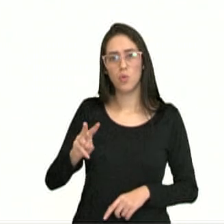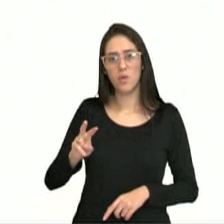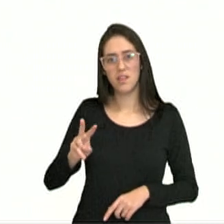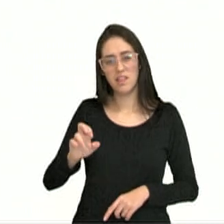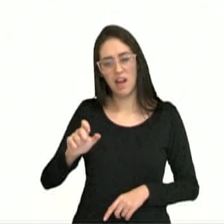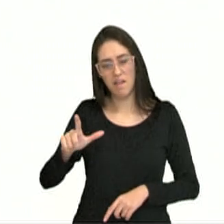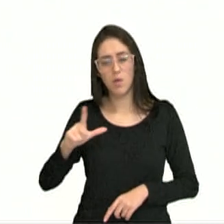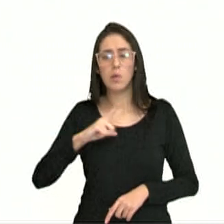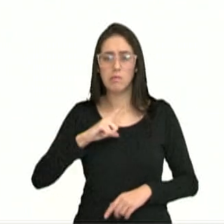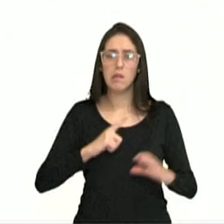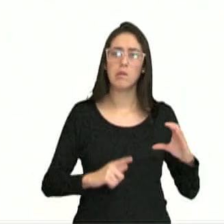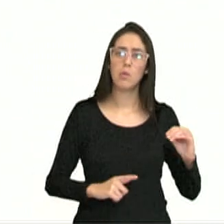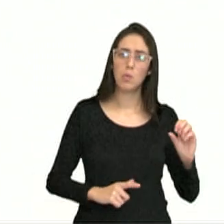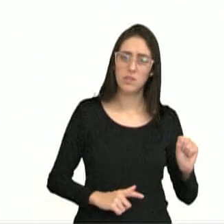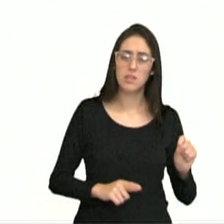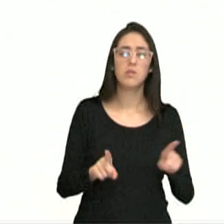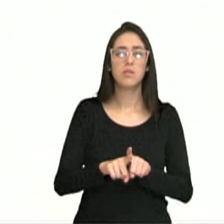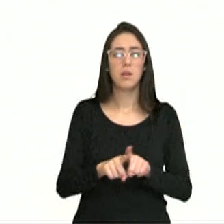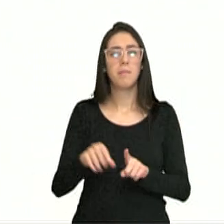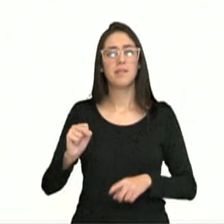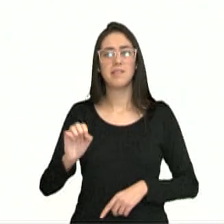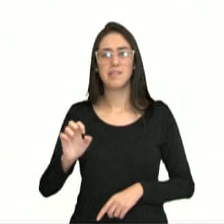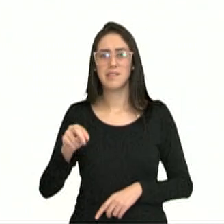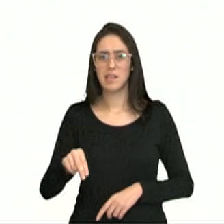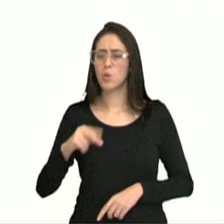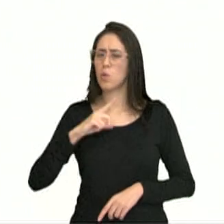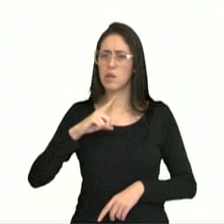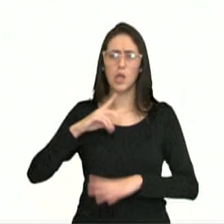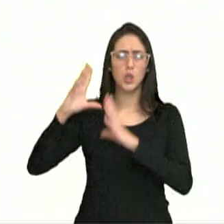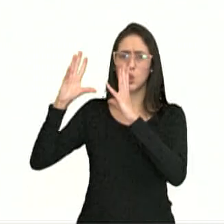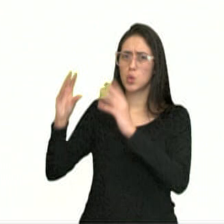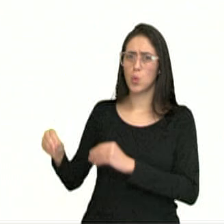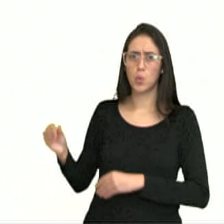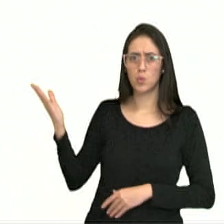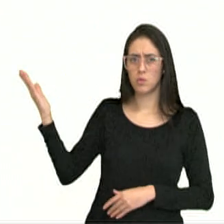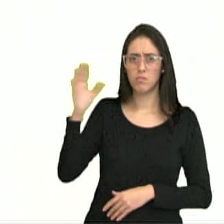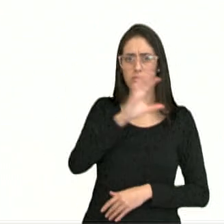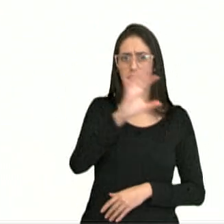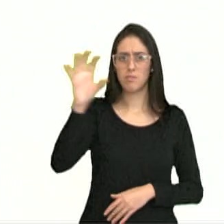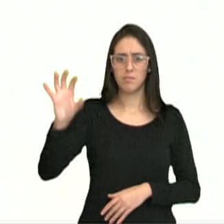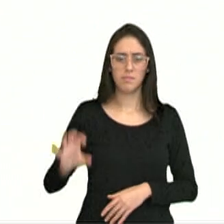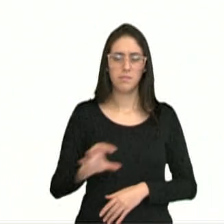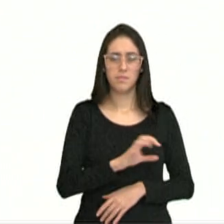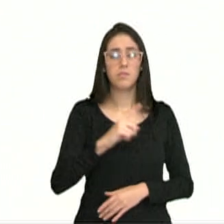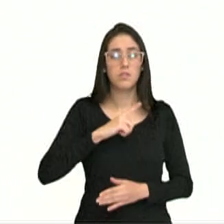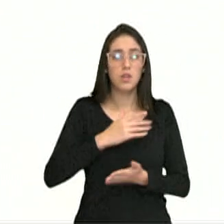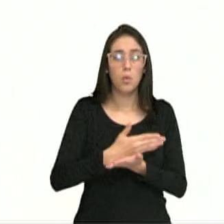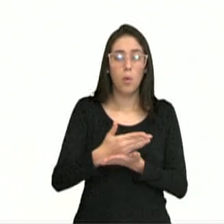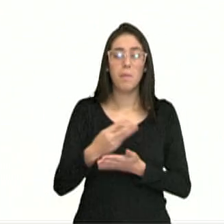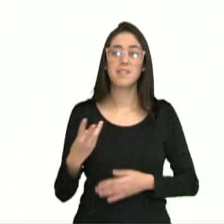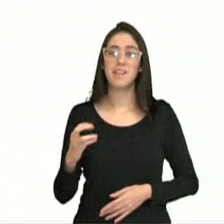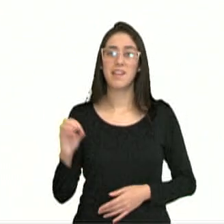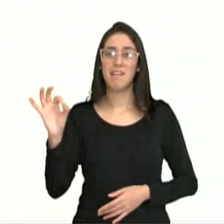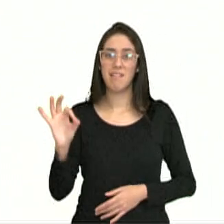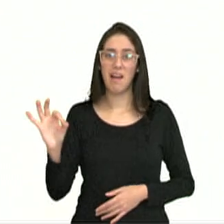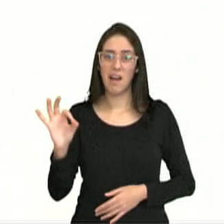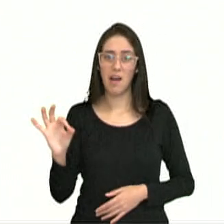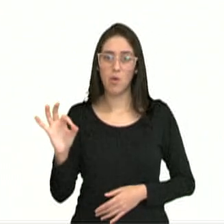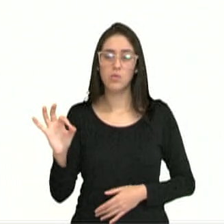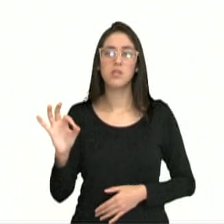cosseno, em todos os quadrantes, né? Então, começando desde 30 graus até